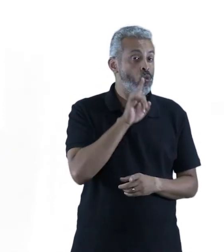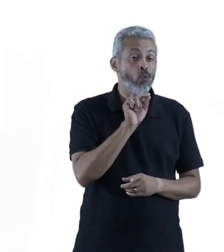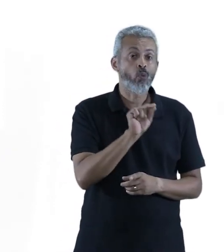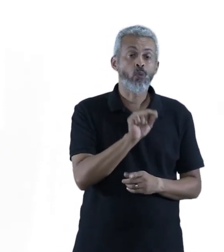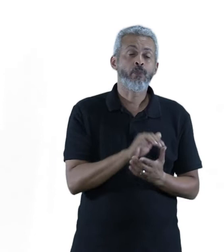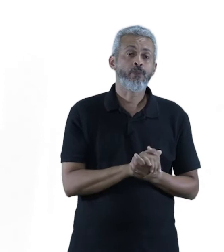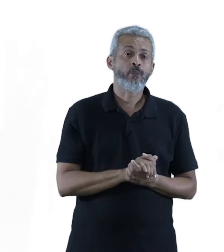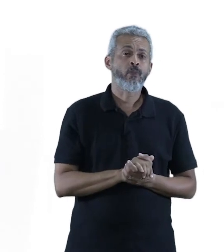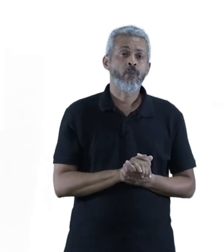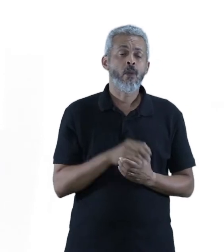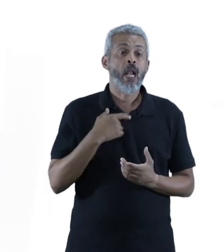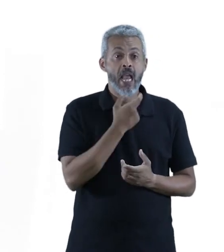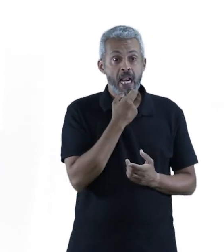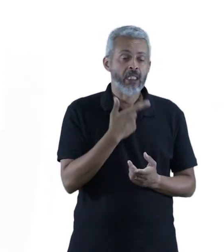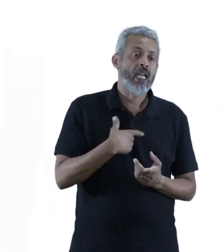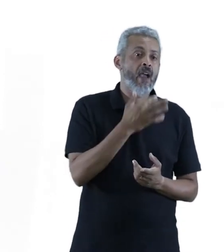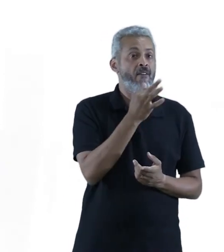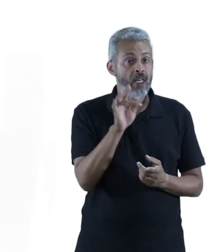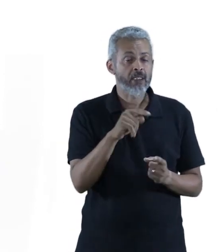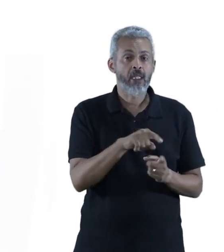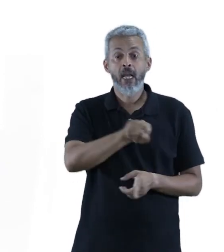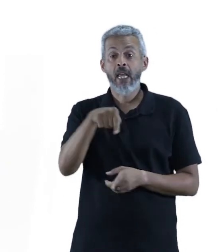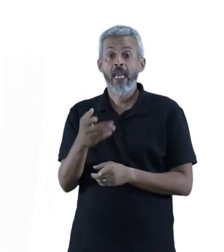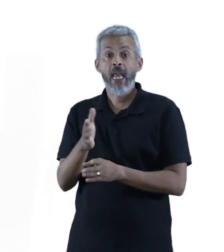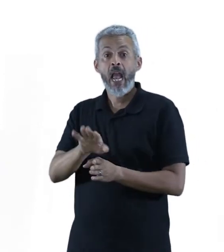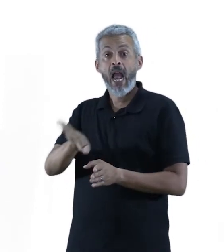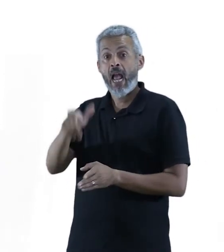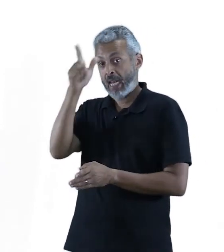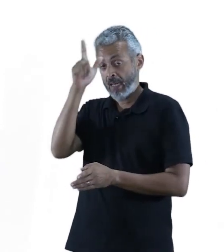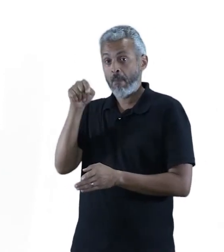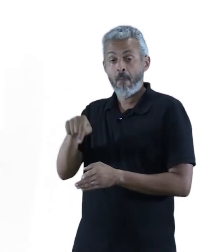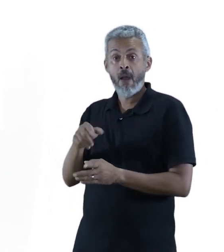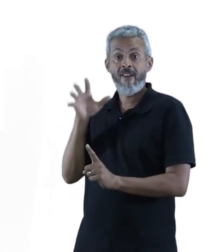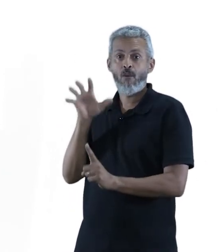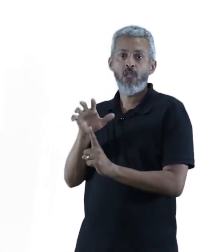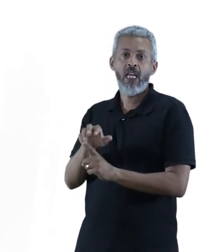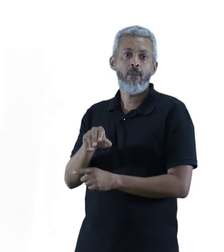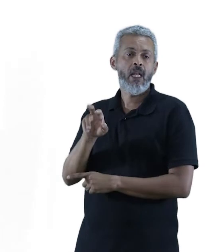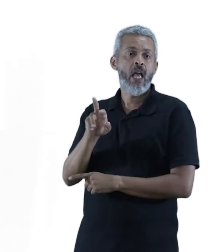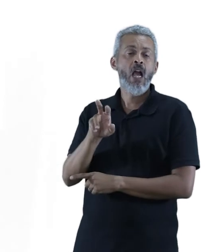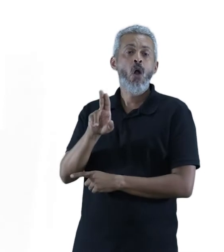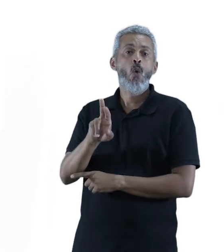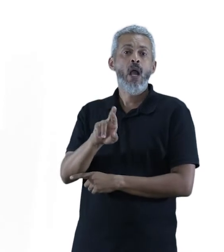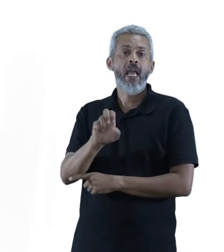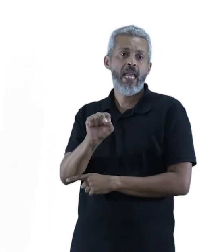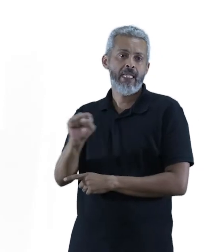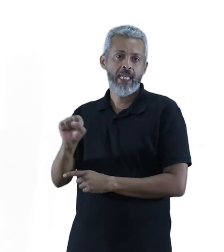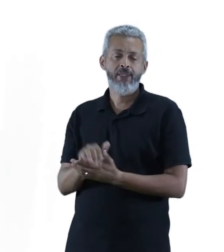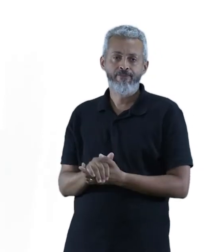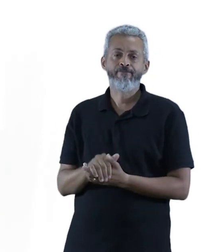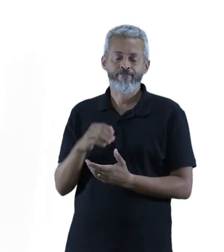Alemanha influenciada pelos Estados Unidos, pela Inglaterra, pela França, e a Alemanha influenciada pela União